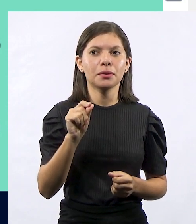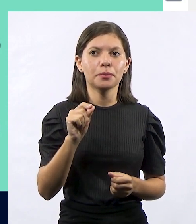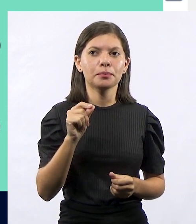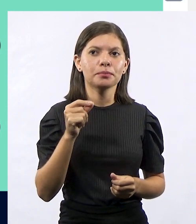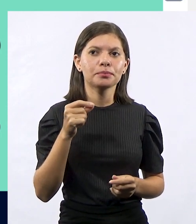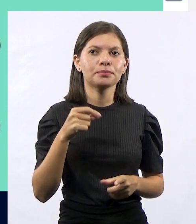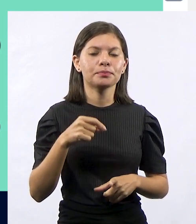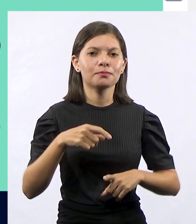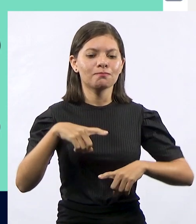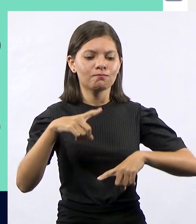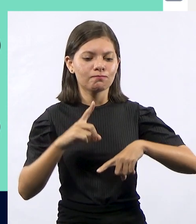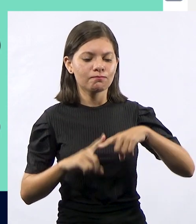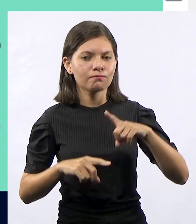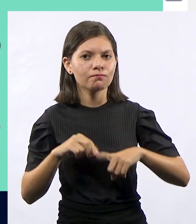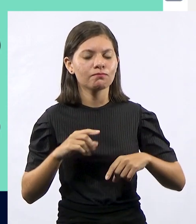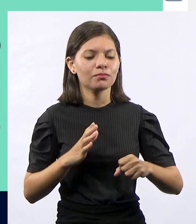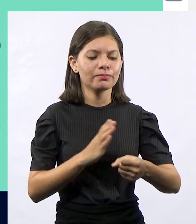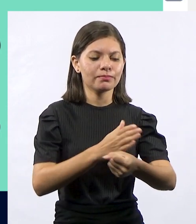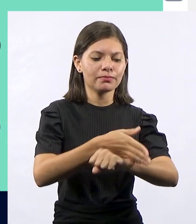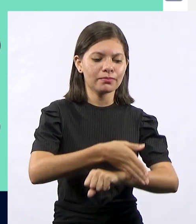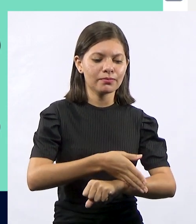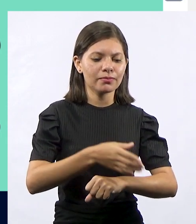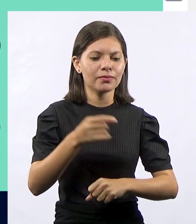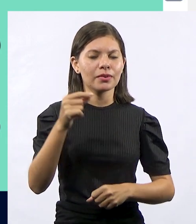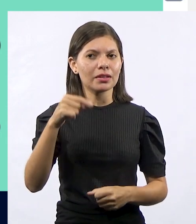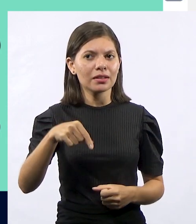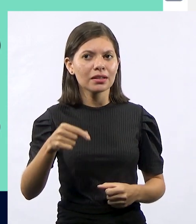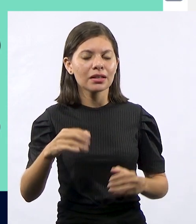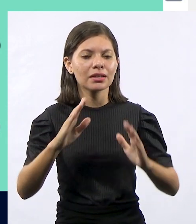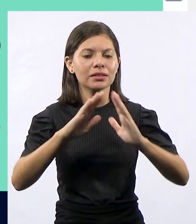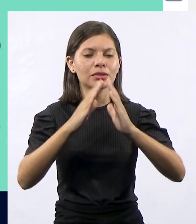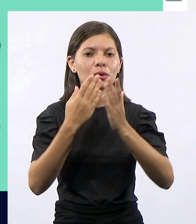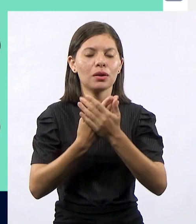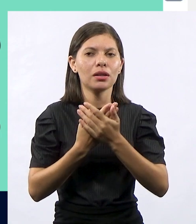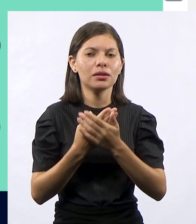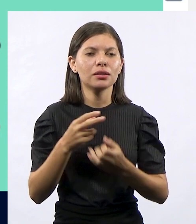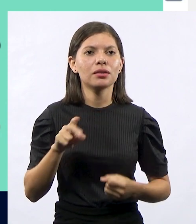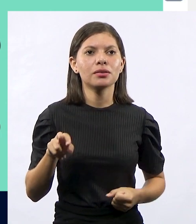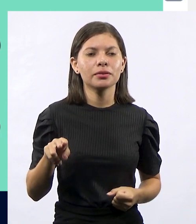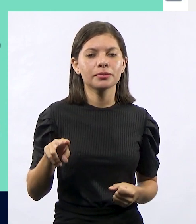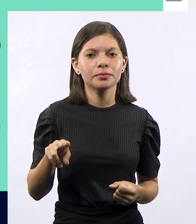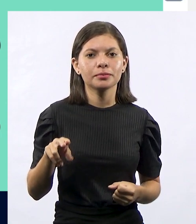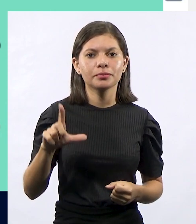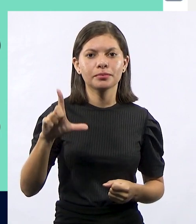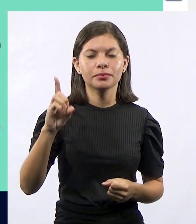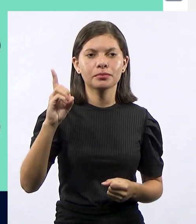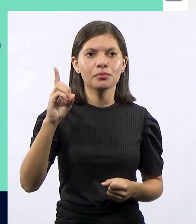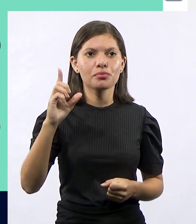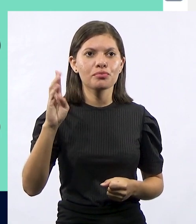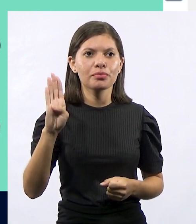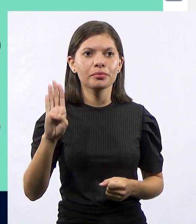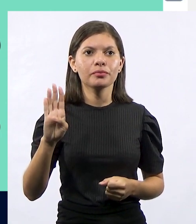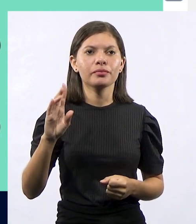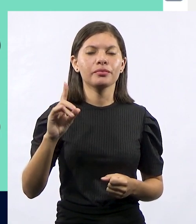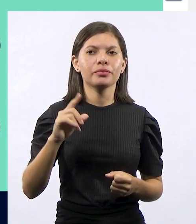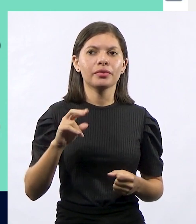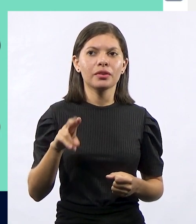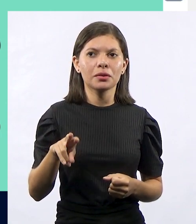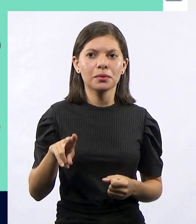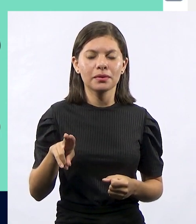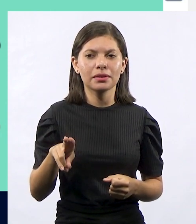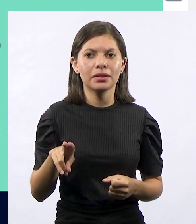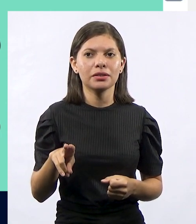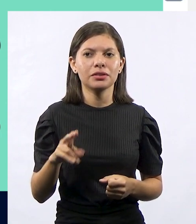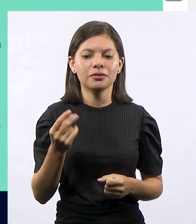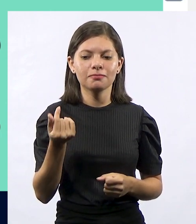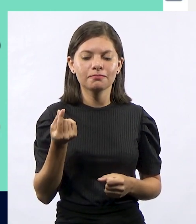dizer das condições para acesso e permanência à escola. Então, igualdade para a LDB é